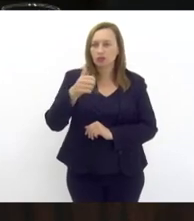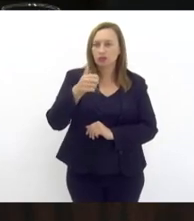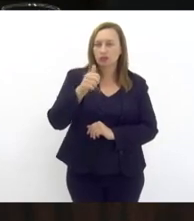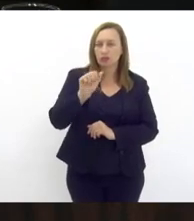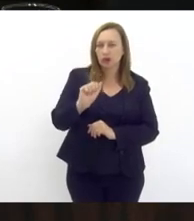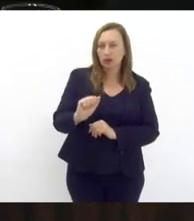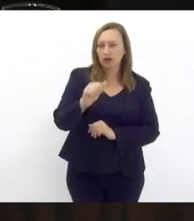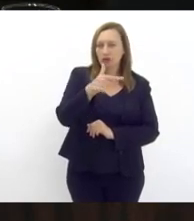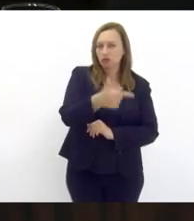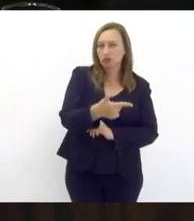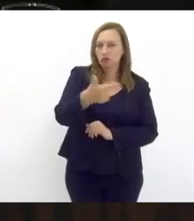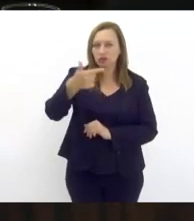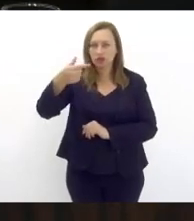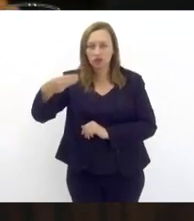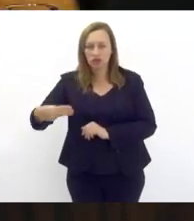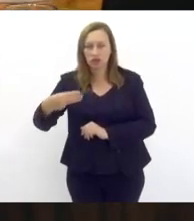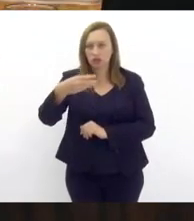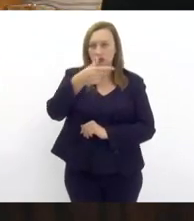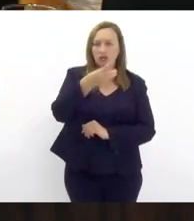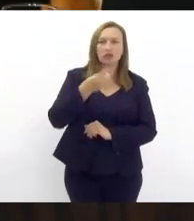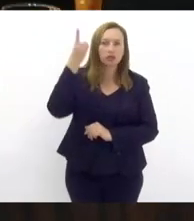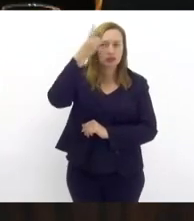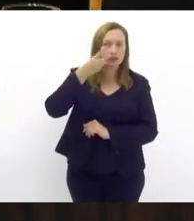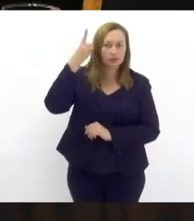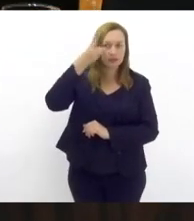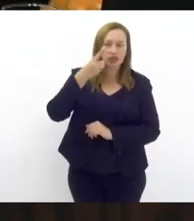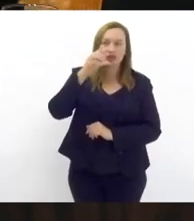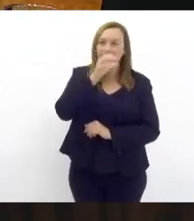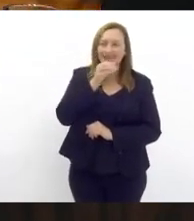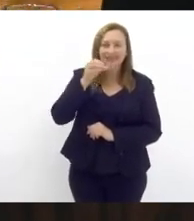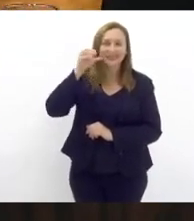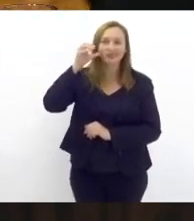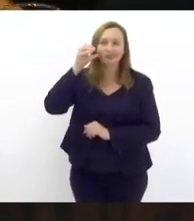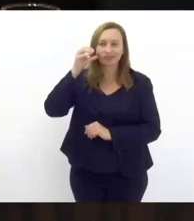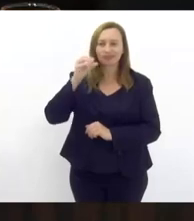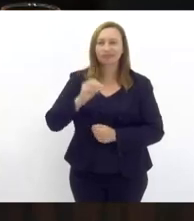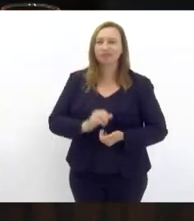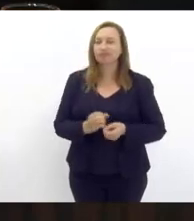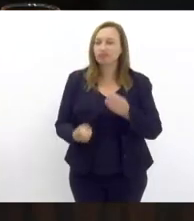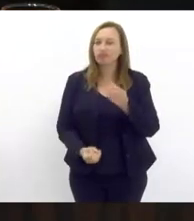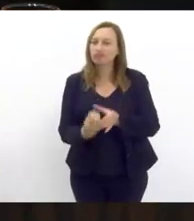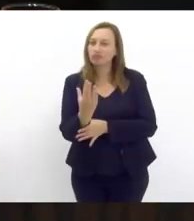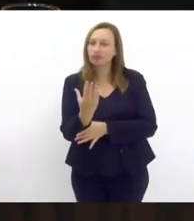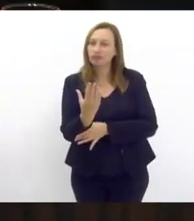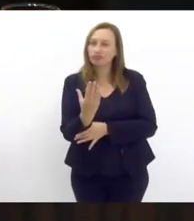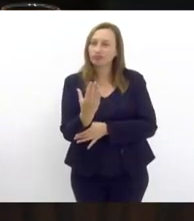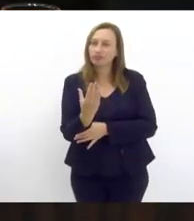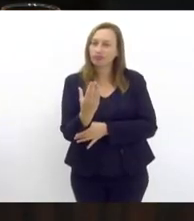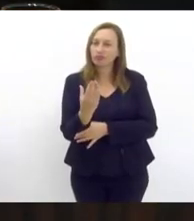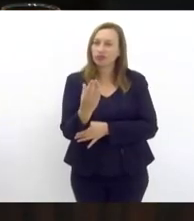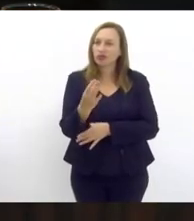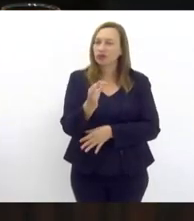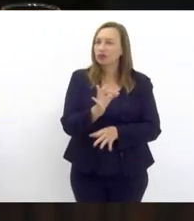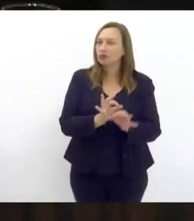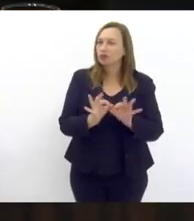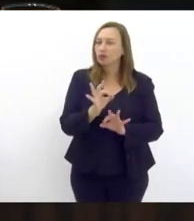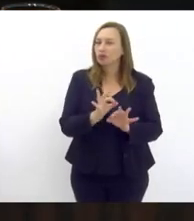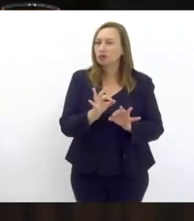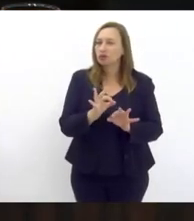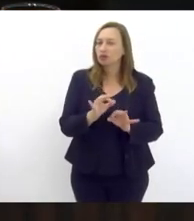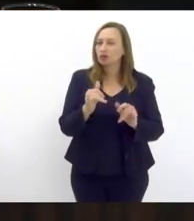238/A de 2023, de autoria do deputada Célia Jordão, que dispõe sobre a criação do programa de